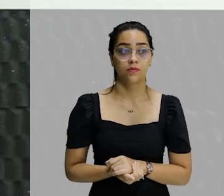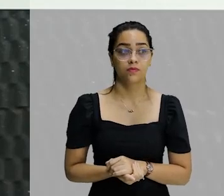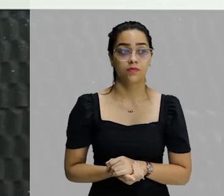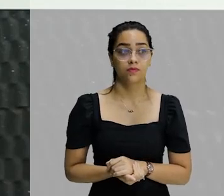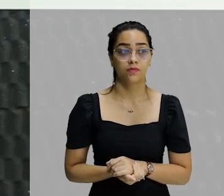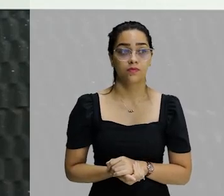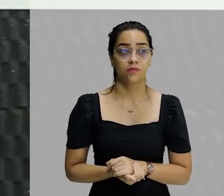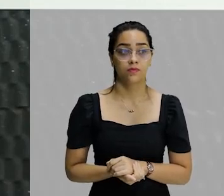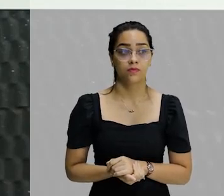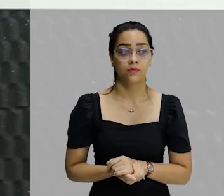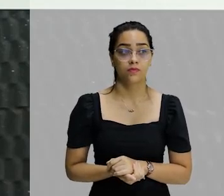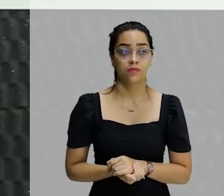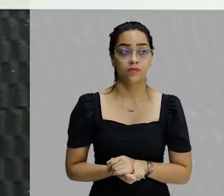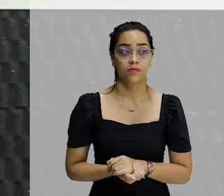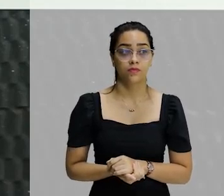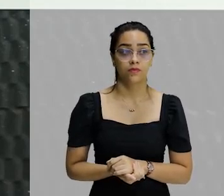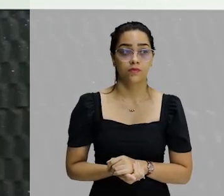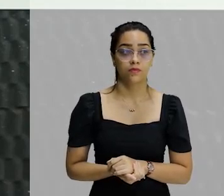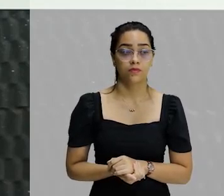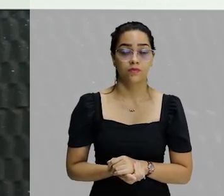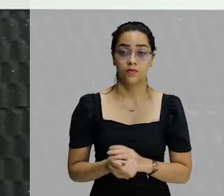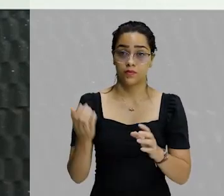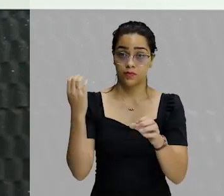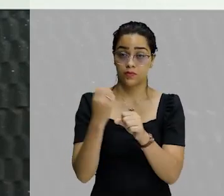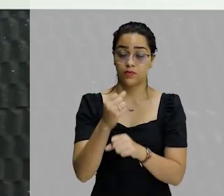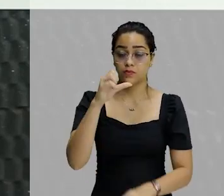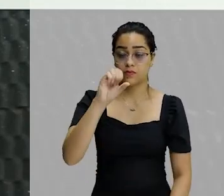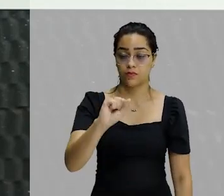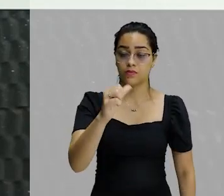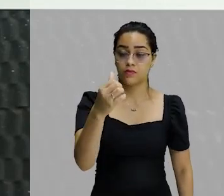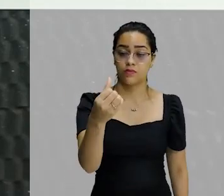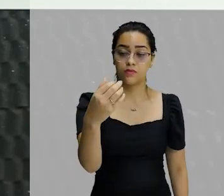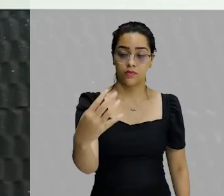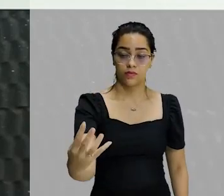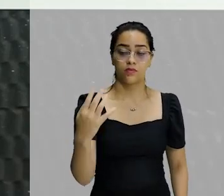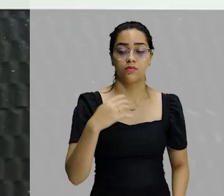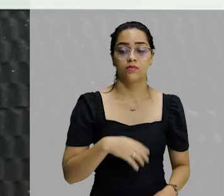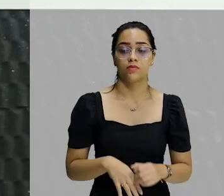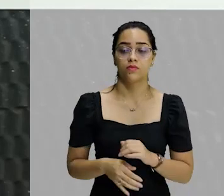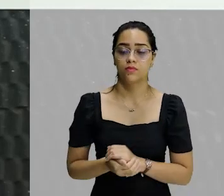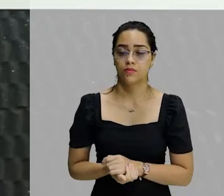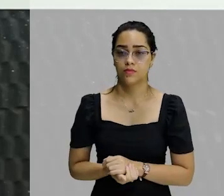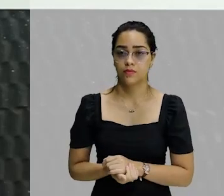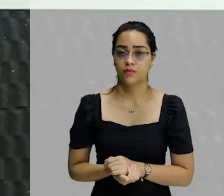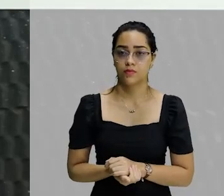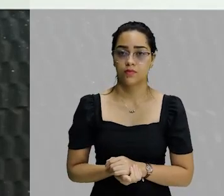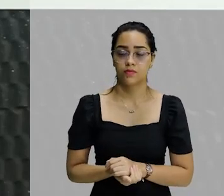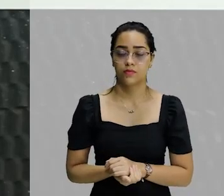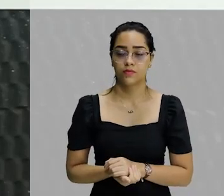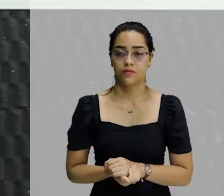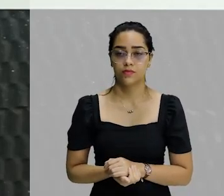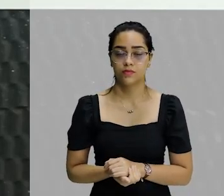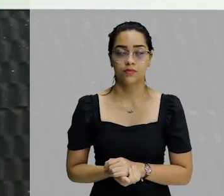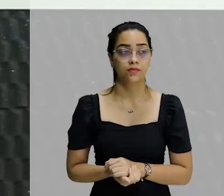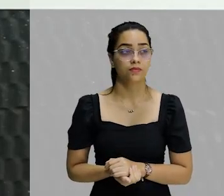2 vezes 4, 8. 864, não é isso? Então você vai ter